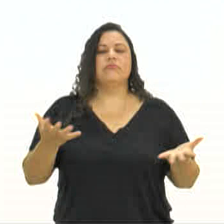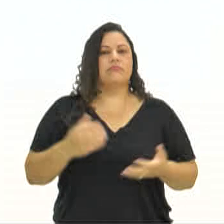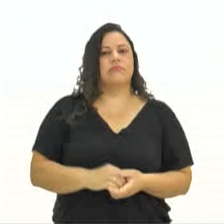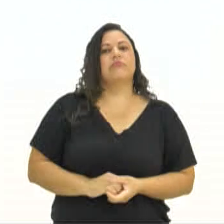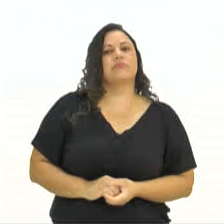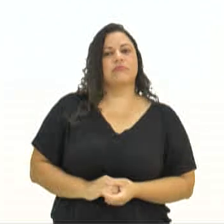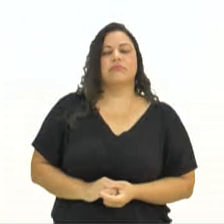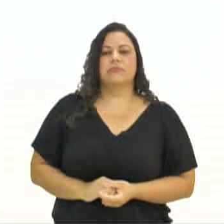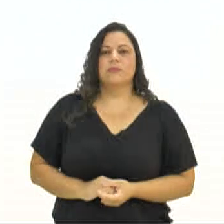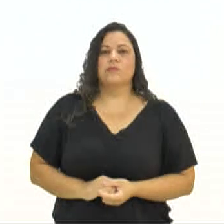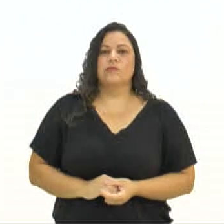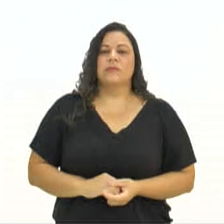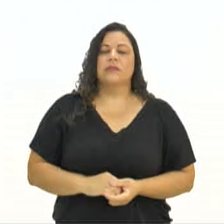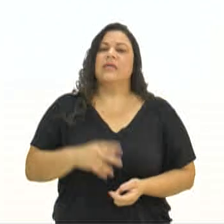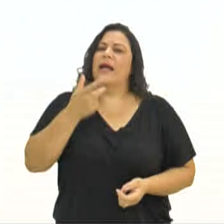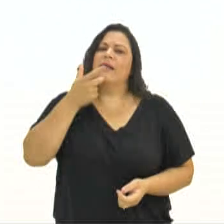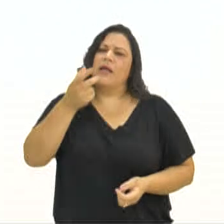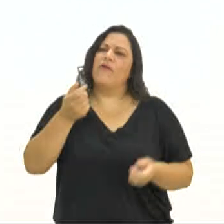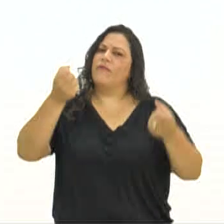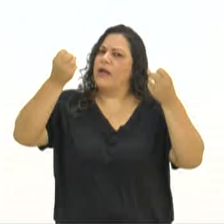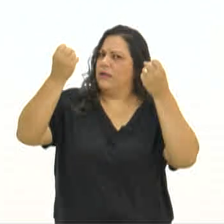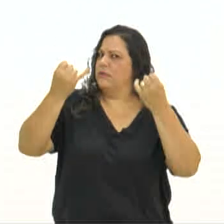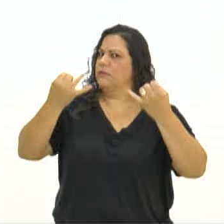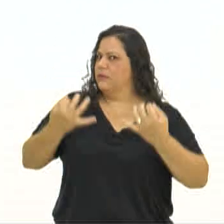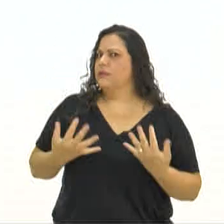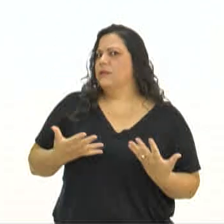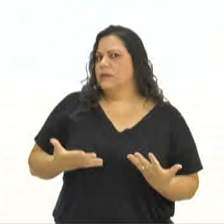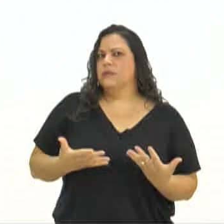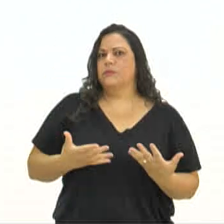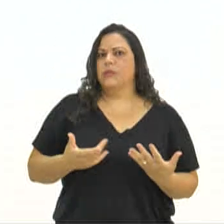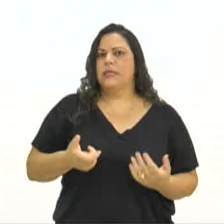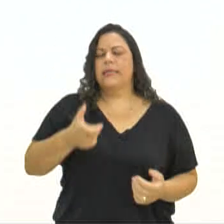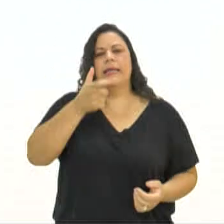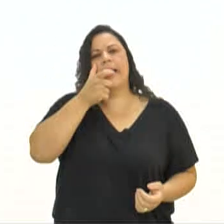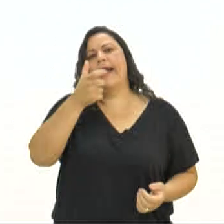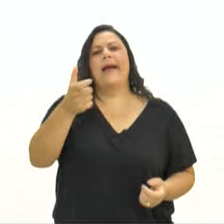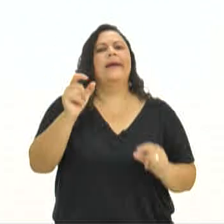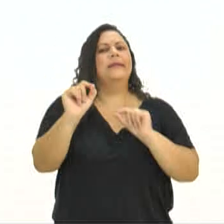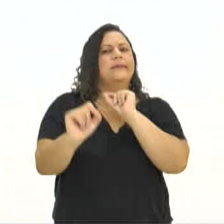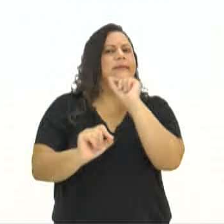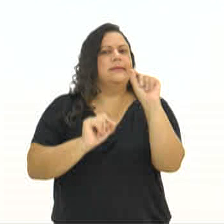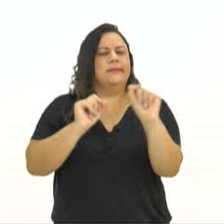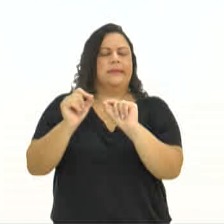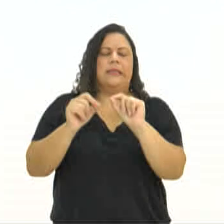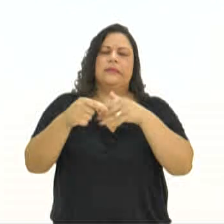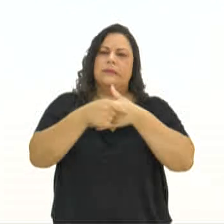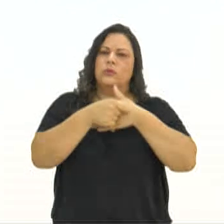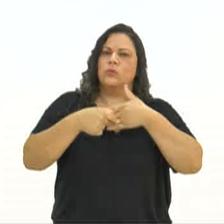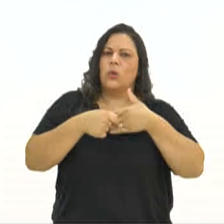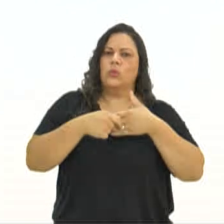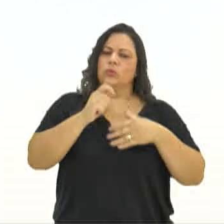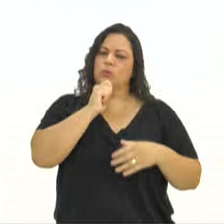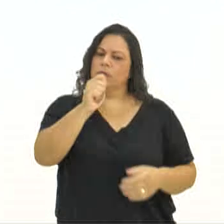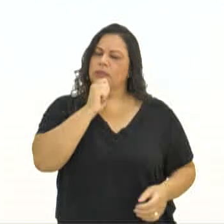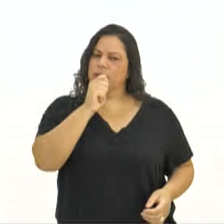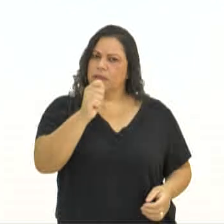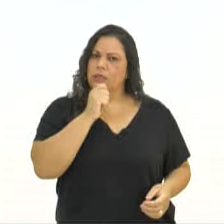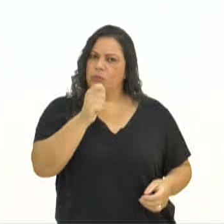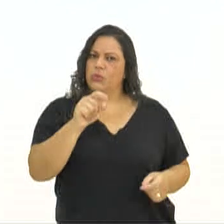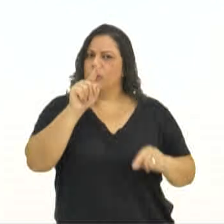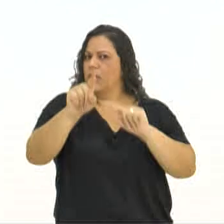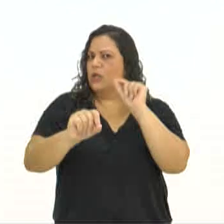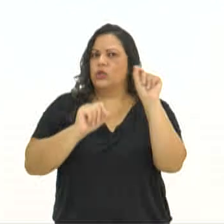e a fala do entrevistado. Constata-se que a intenção do autor ao produzir essa reportagem foi,